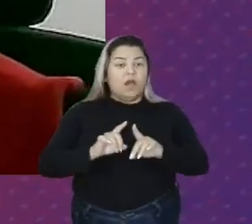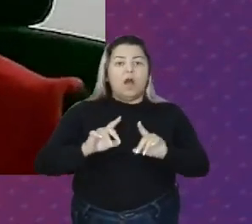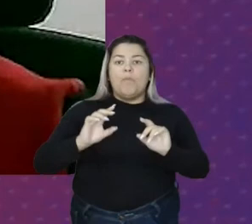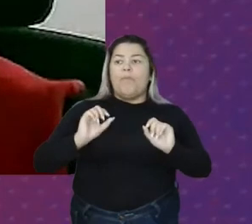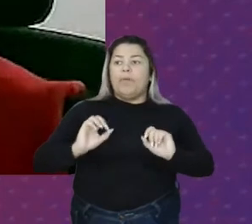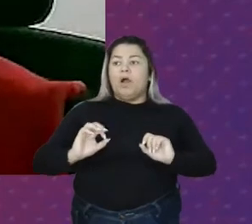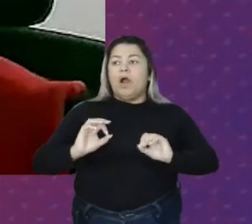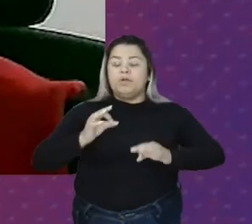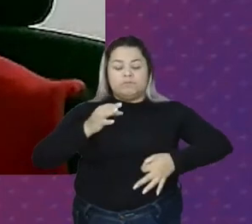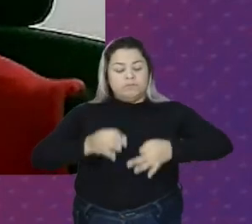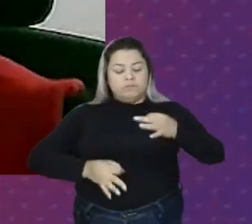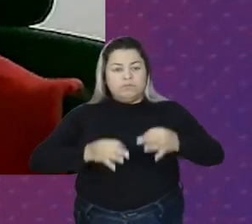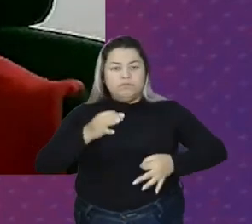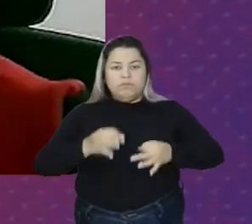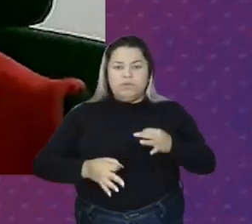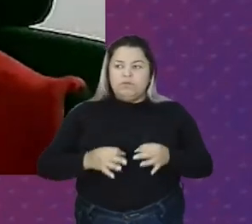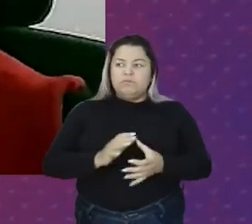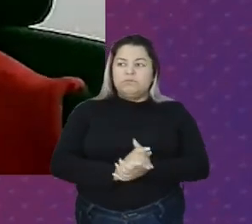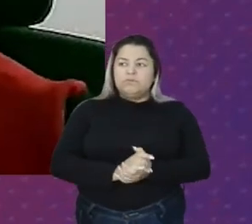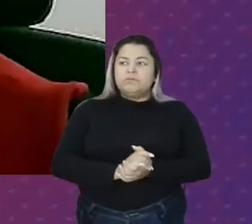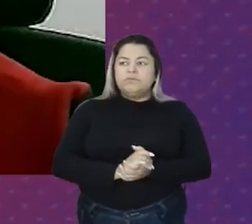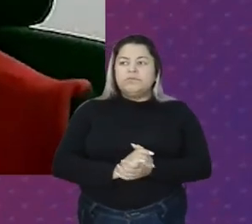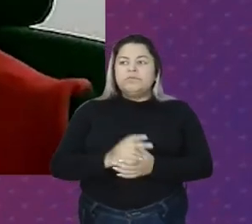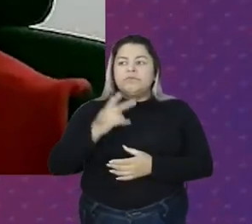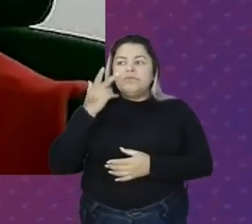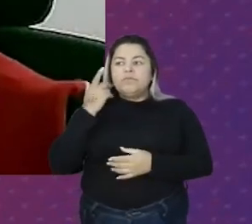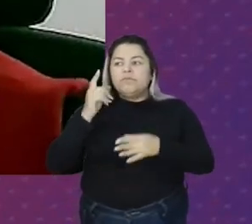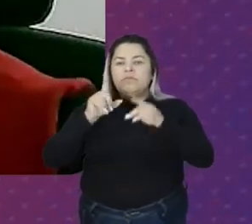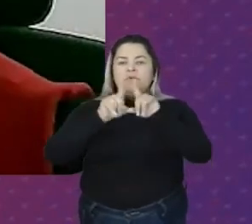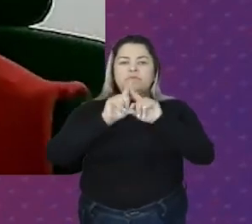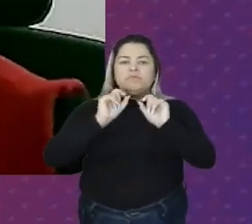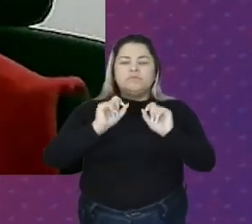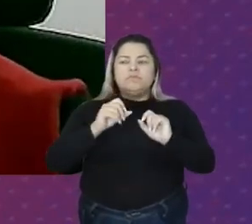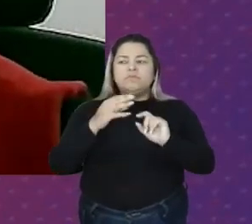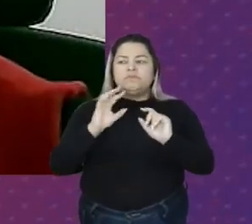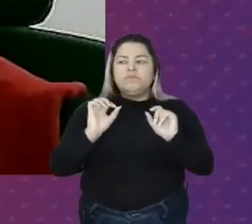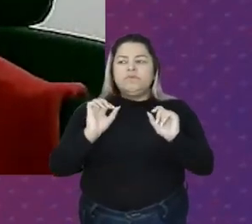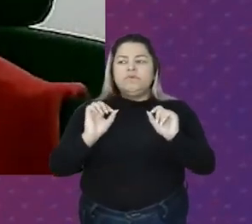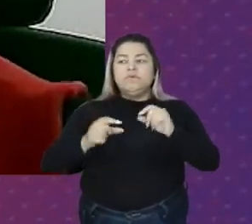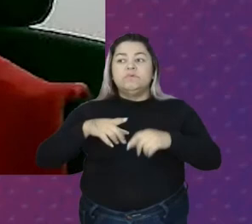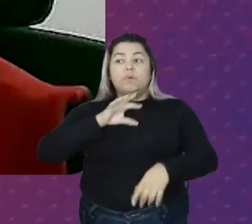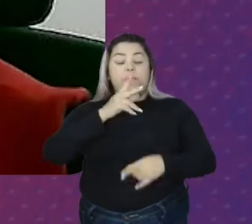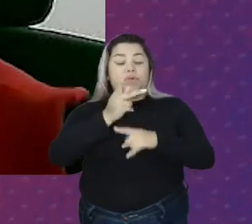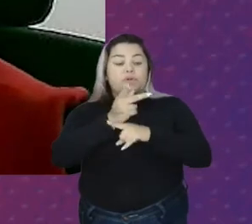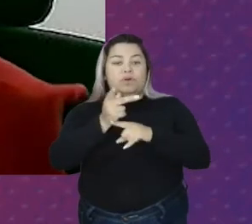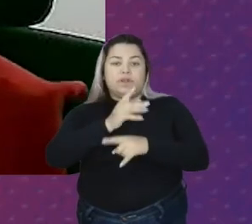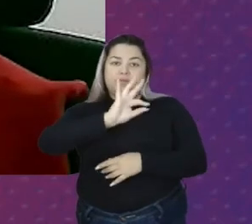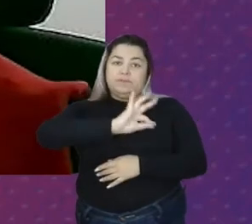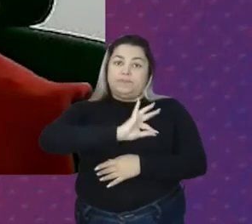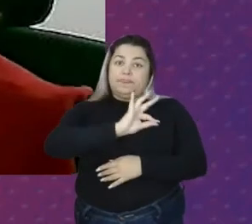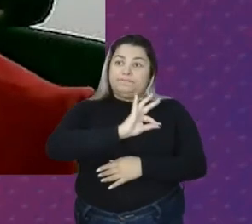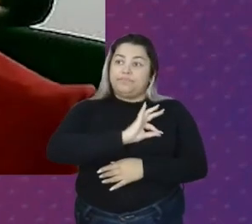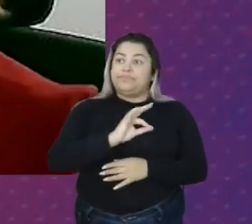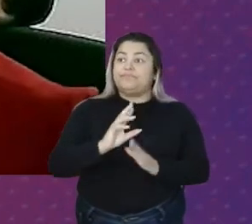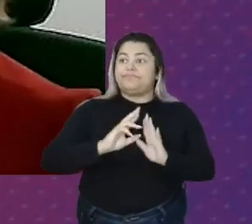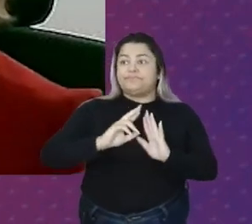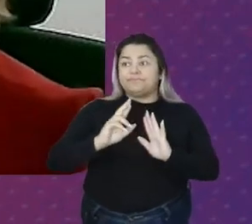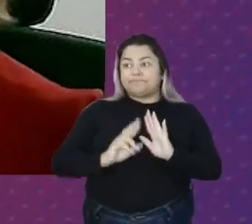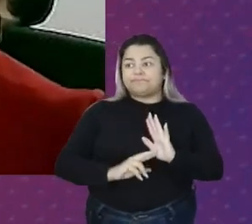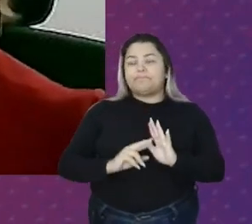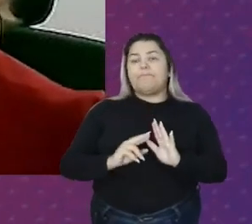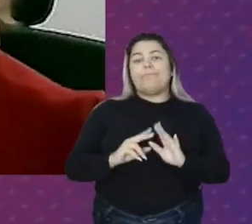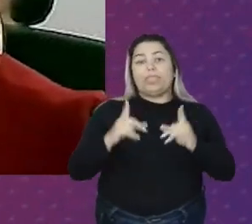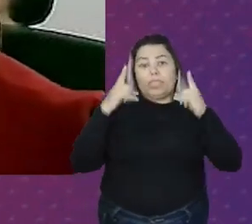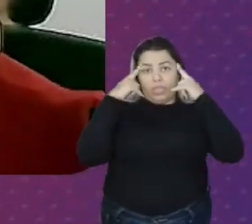e judiciárias, que no momento em que se vai procurar a polícia para registrar um caso de